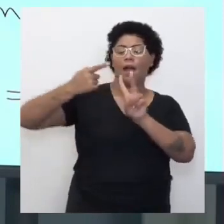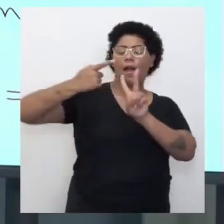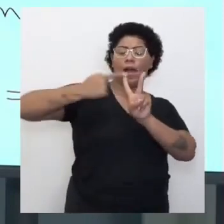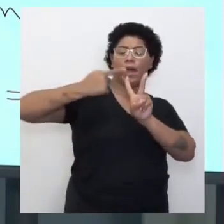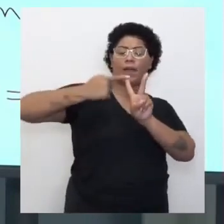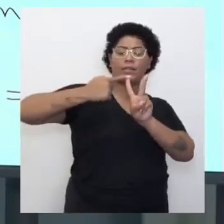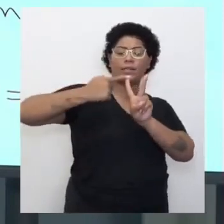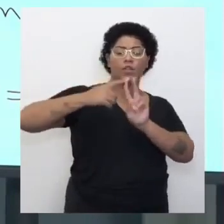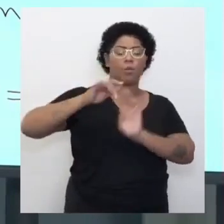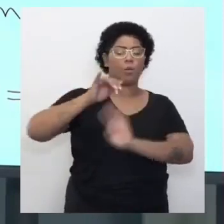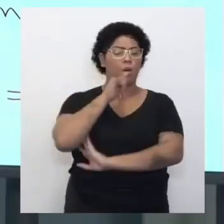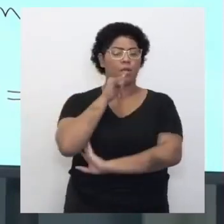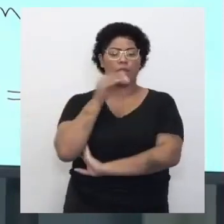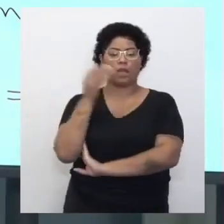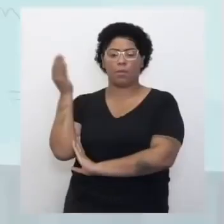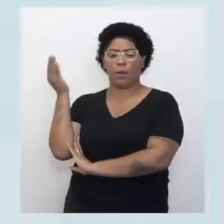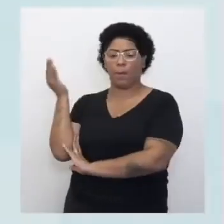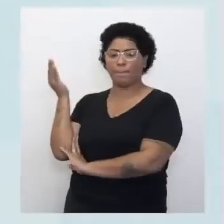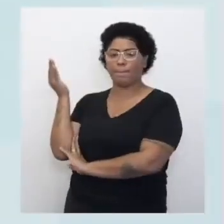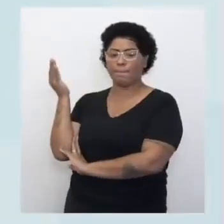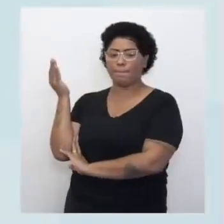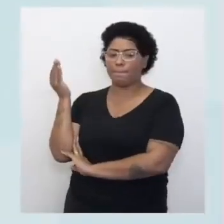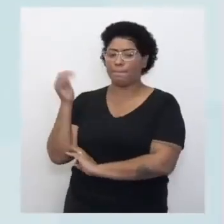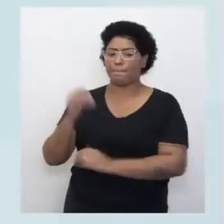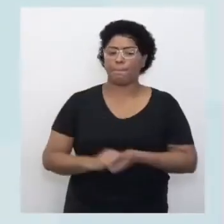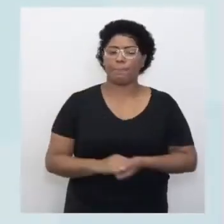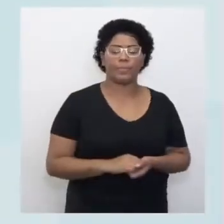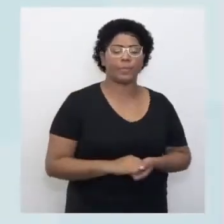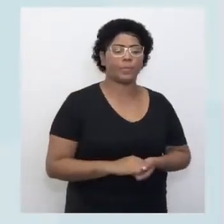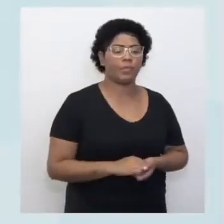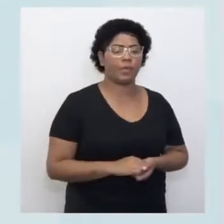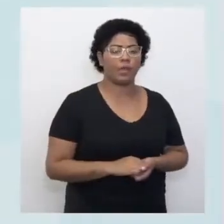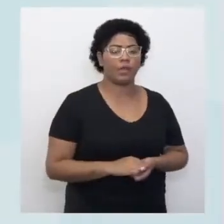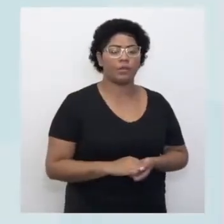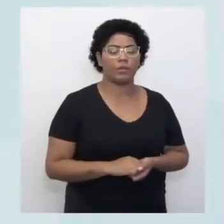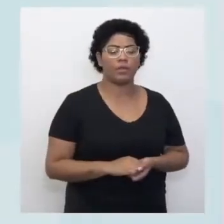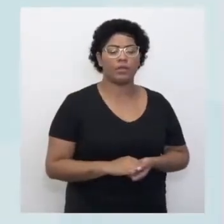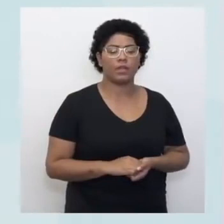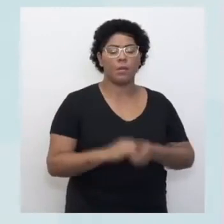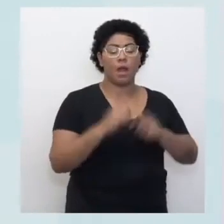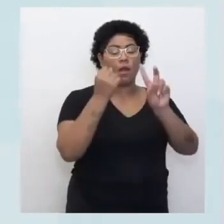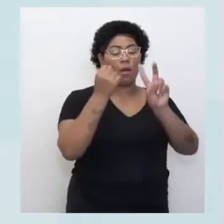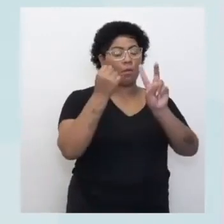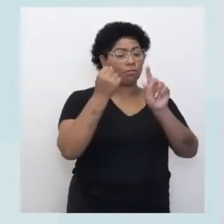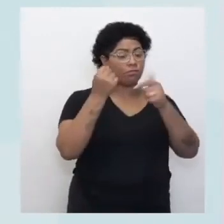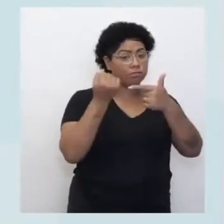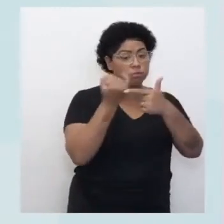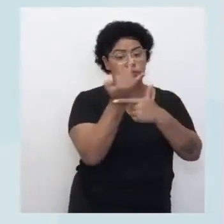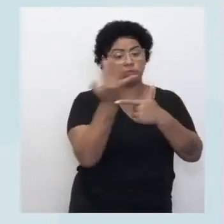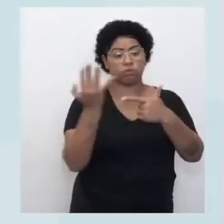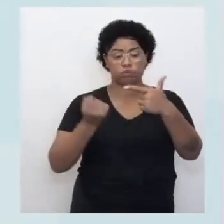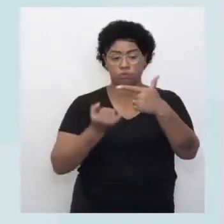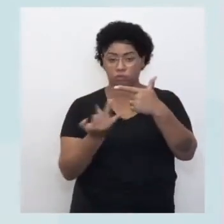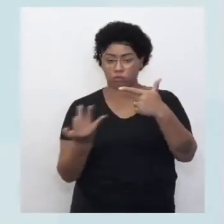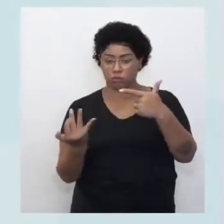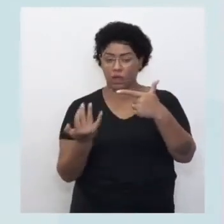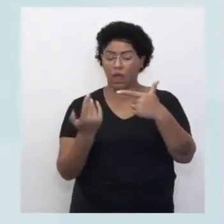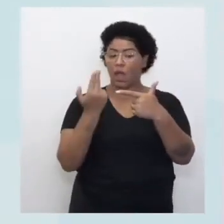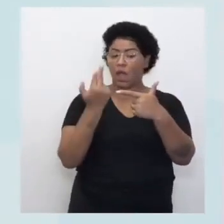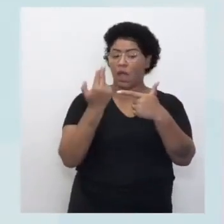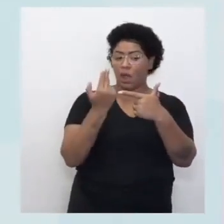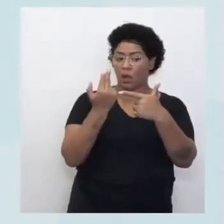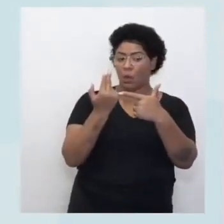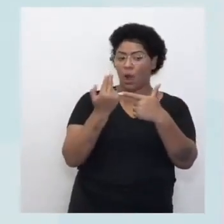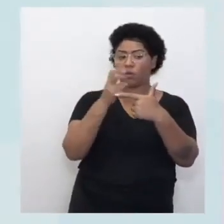Então, aqui eu vou multiplicar por uma nova fração que tem o mesmo radical